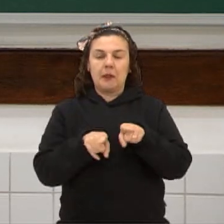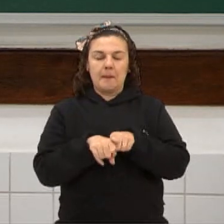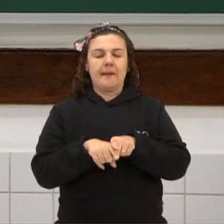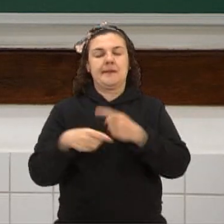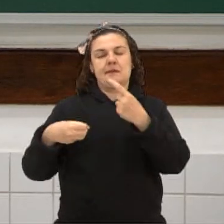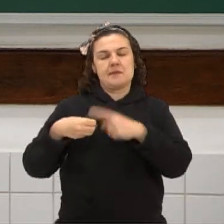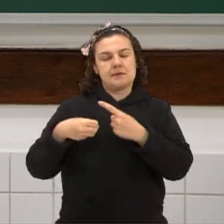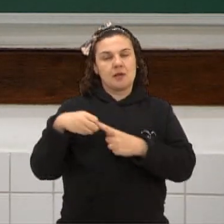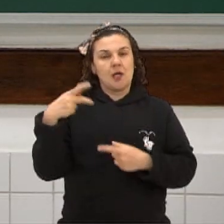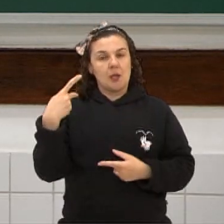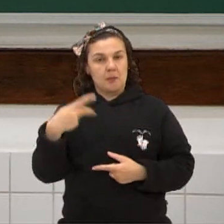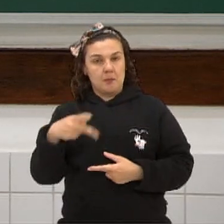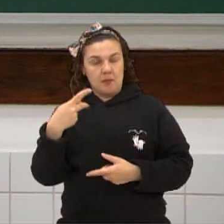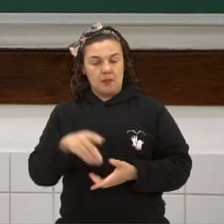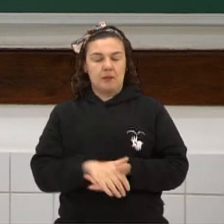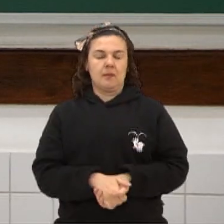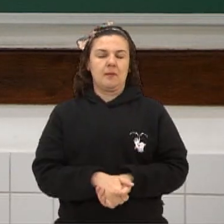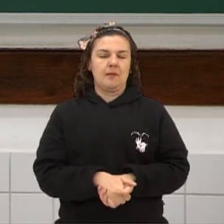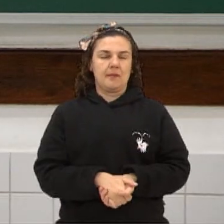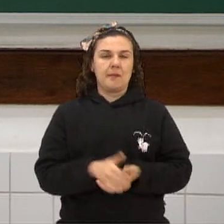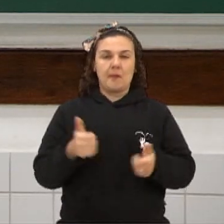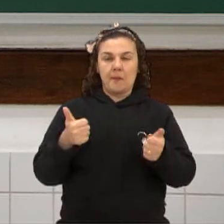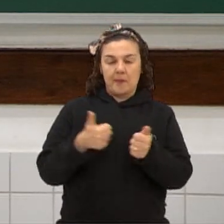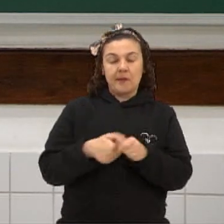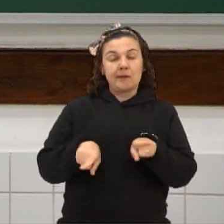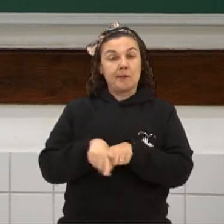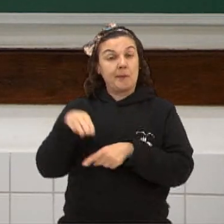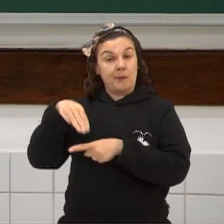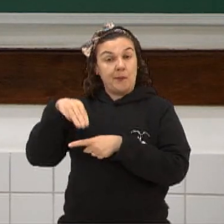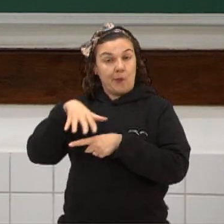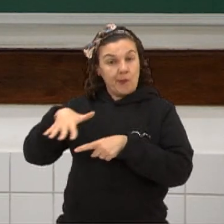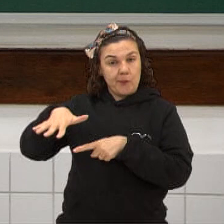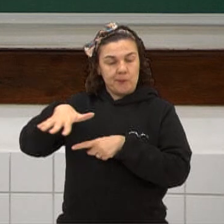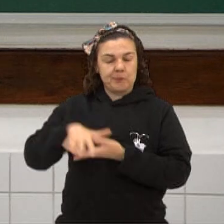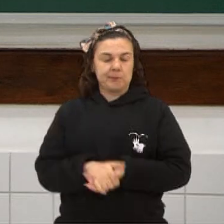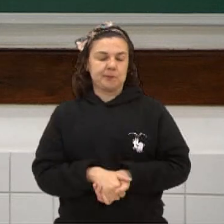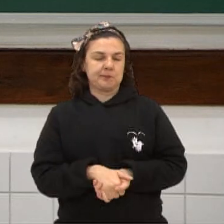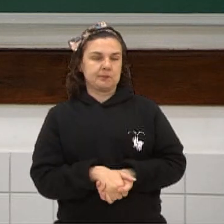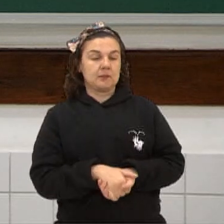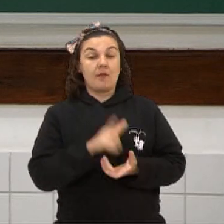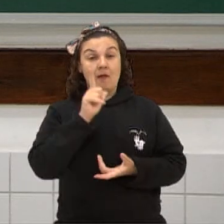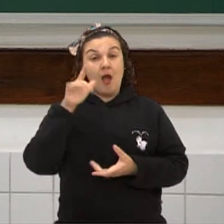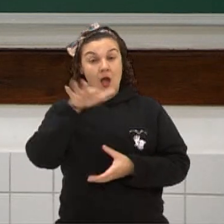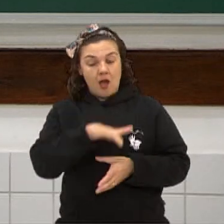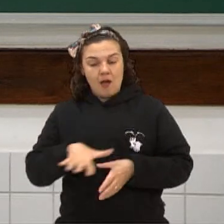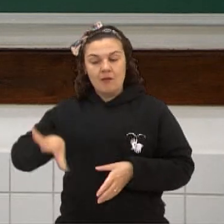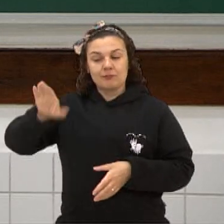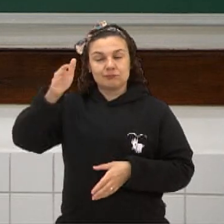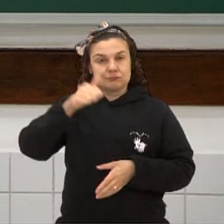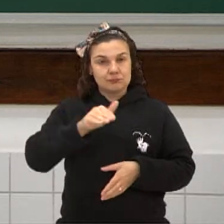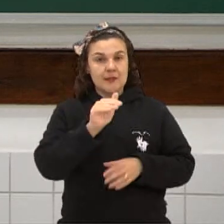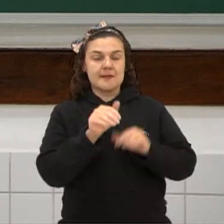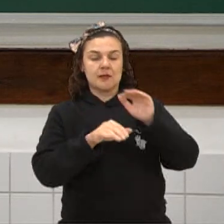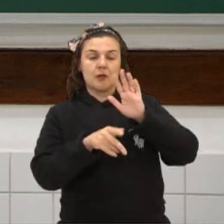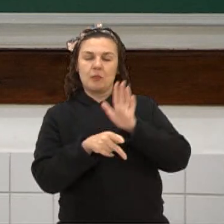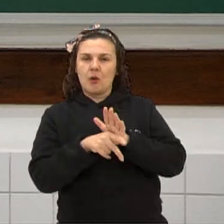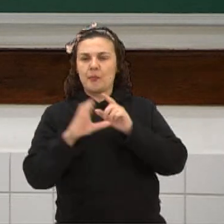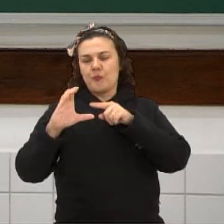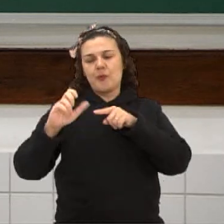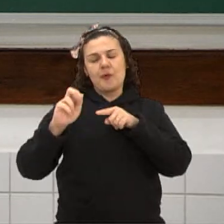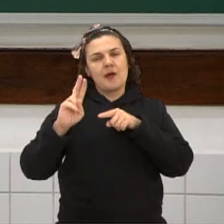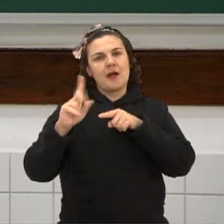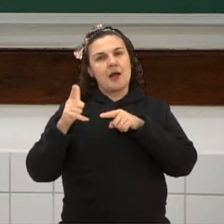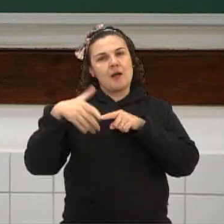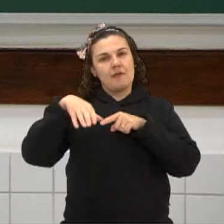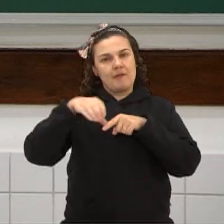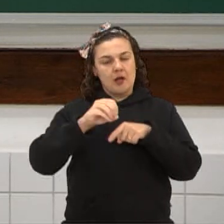de Piraquara, na divisa com o município de Morretes, as águas dos mananciais da Serra. A princípio lá do Rio do Carvalho, o